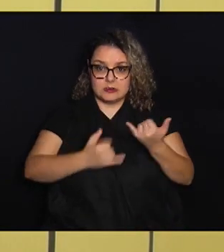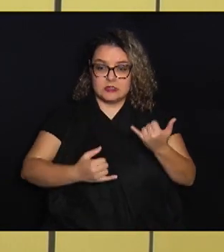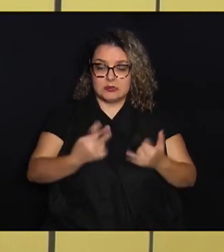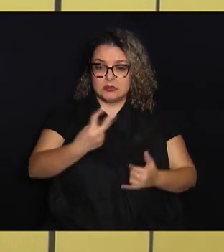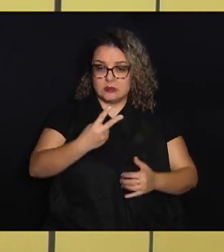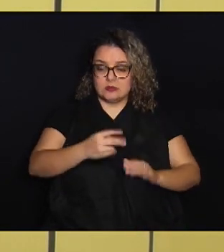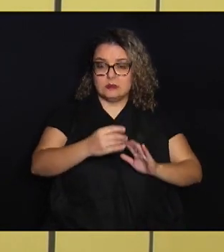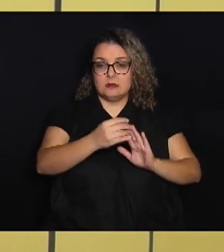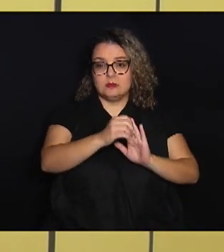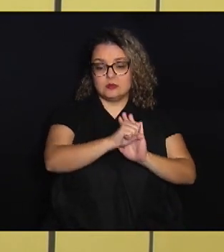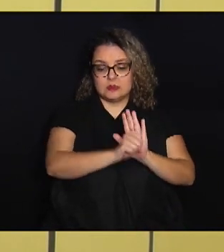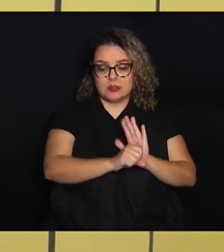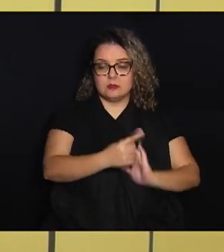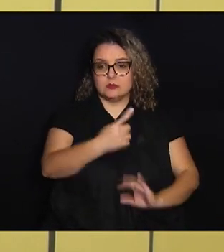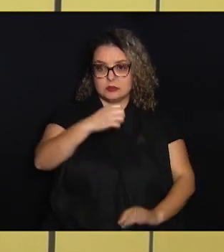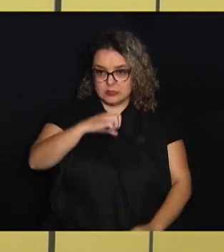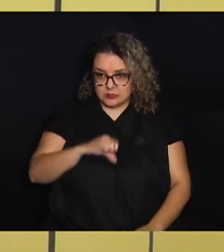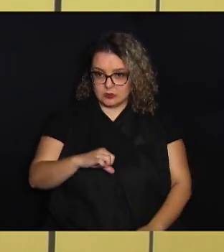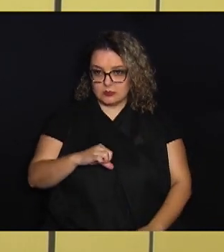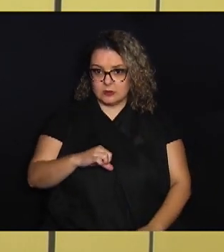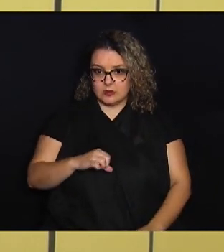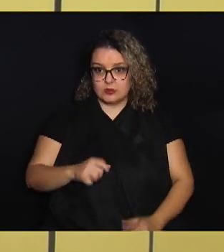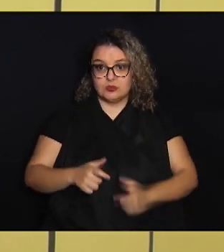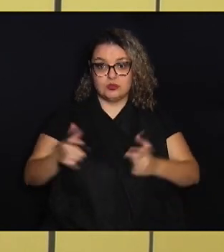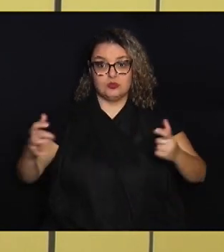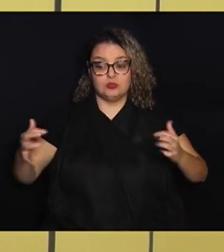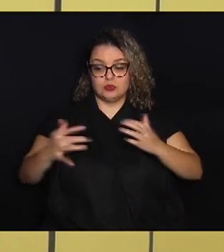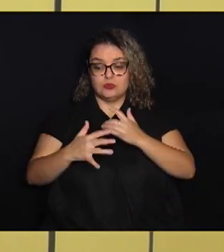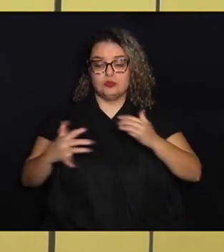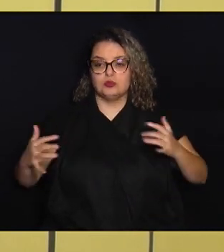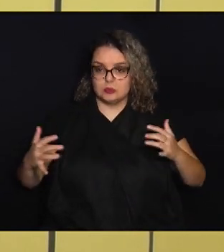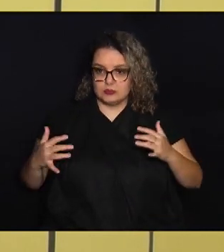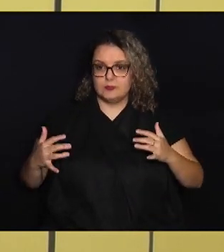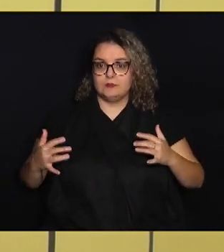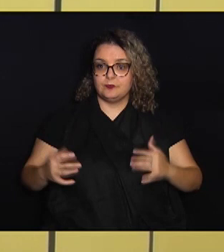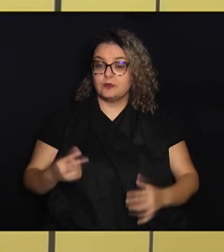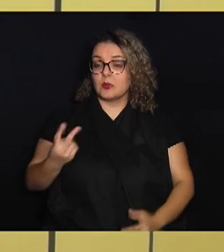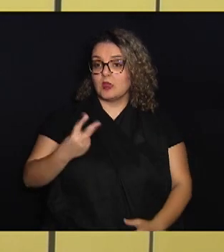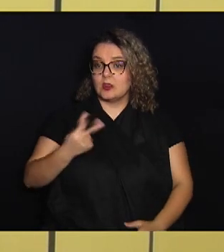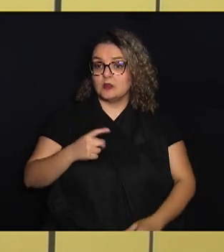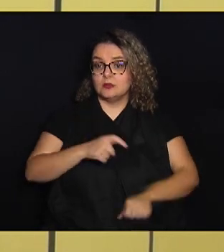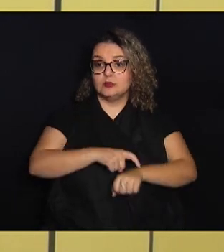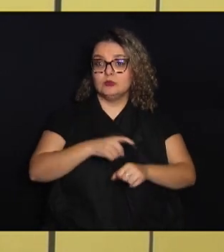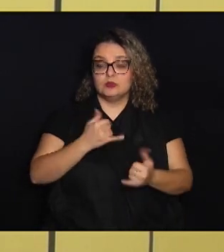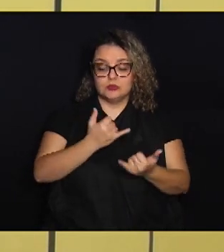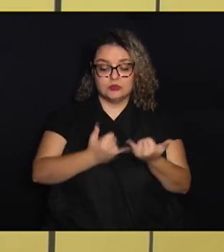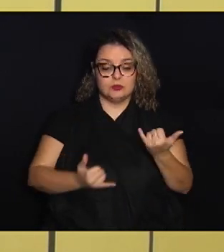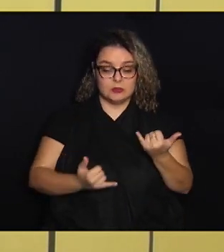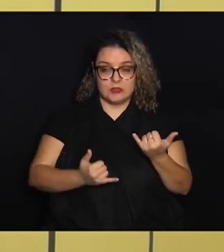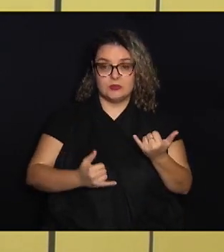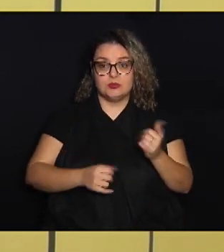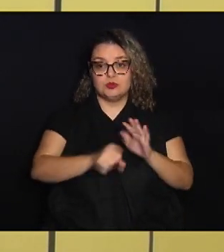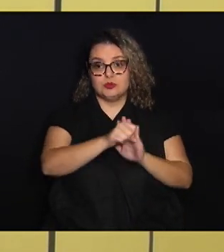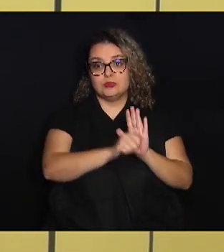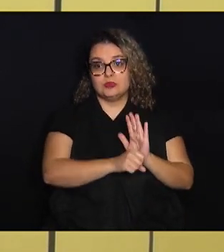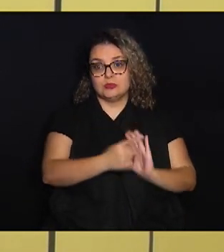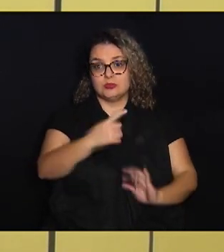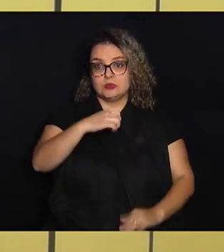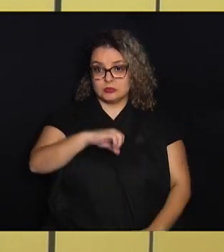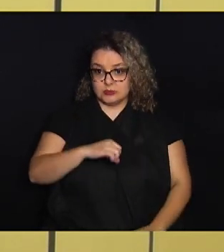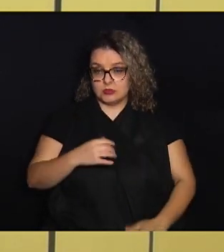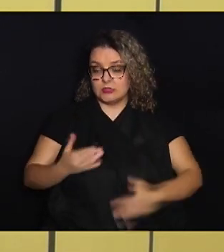marca o processo de intensa urbanização da cidade. Essa segunda metade do século XIX, ela serviu